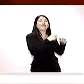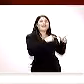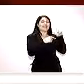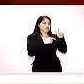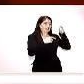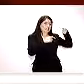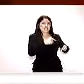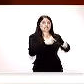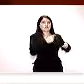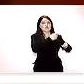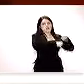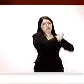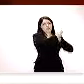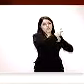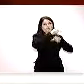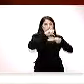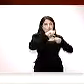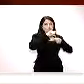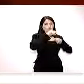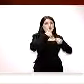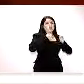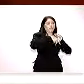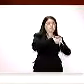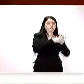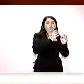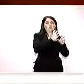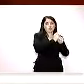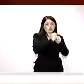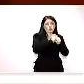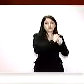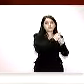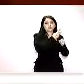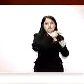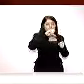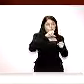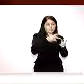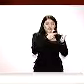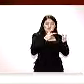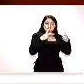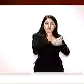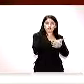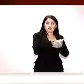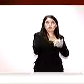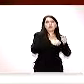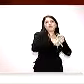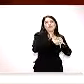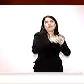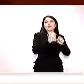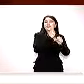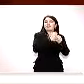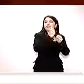ao exercício 2009 com Amparo ao convênio firmado entre a Prefeitura de tu Verava e os serviços de obras